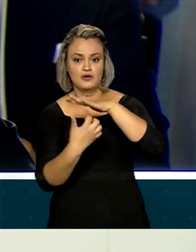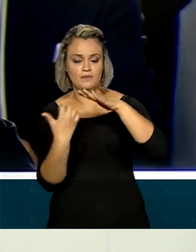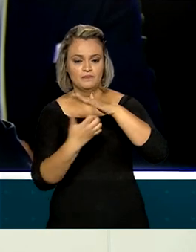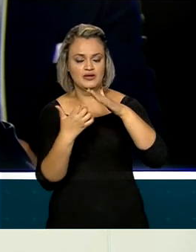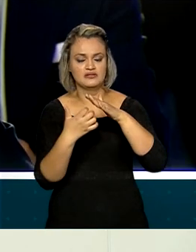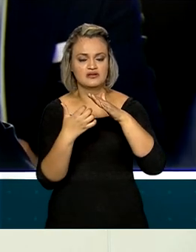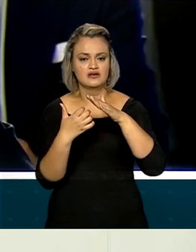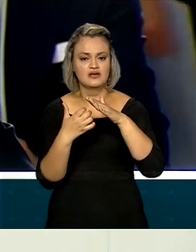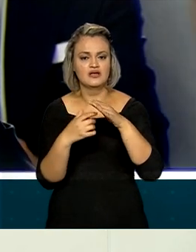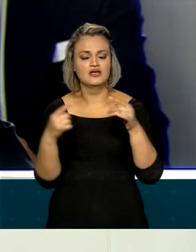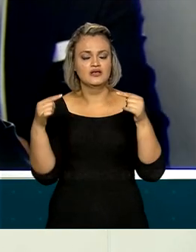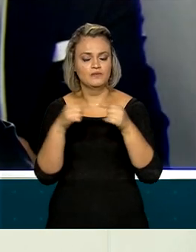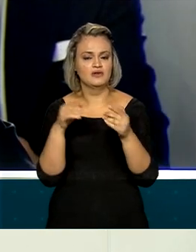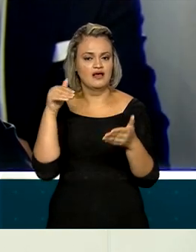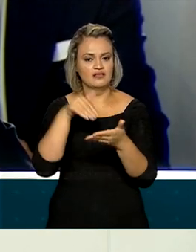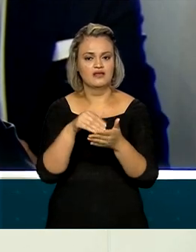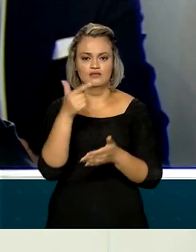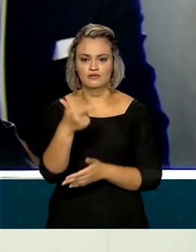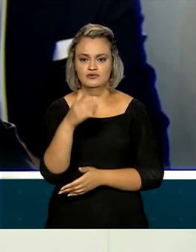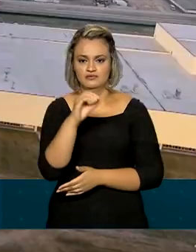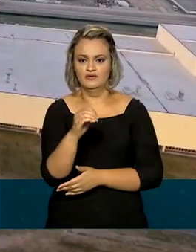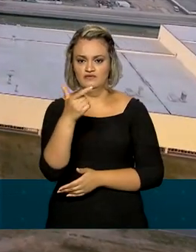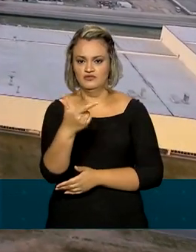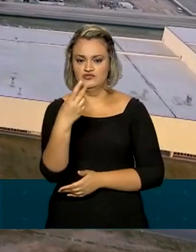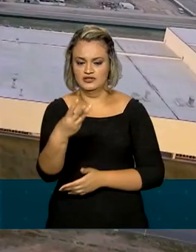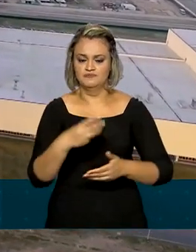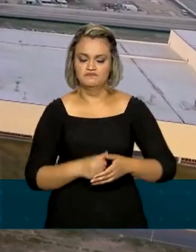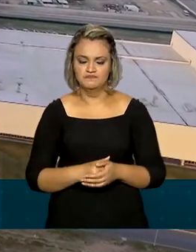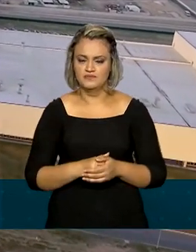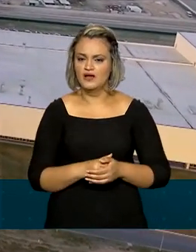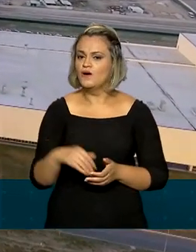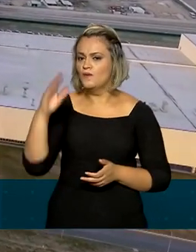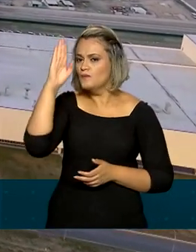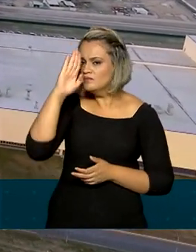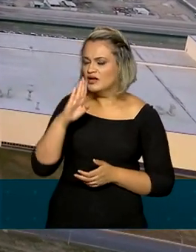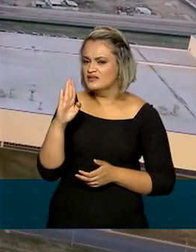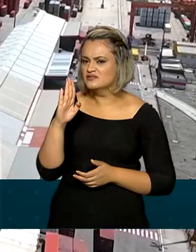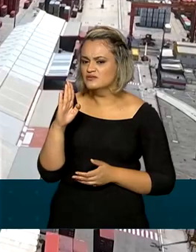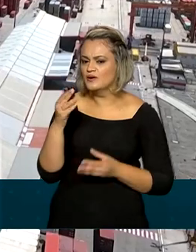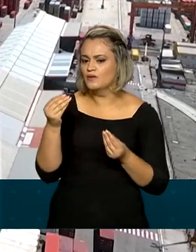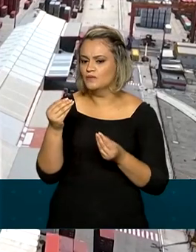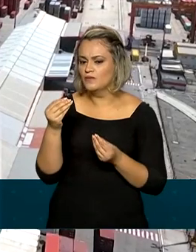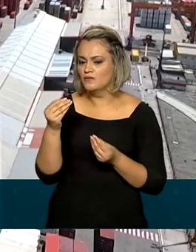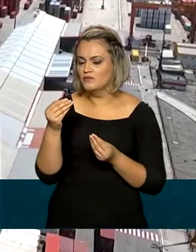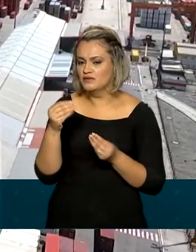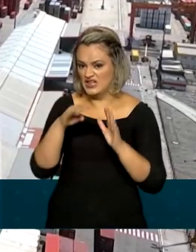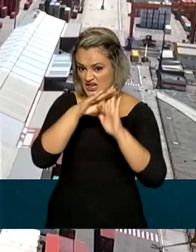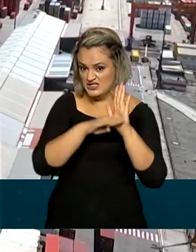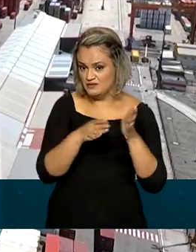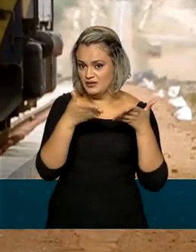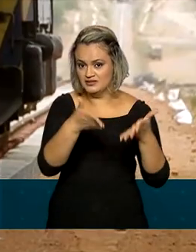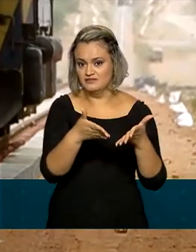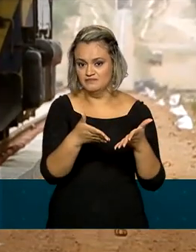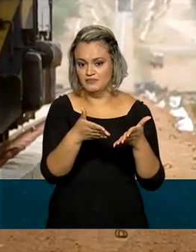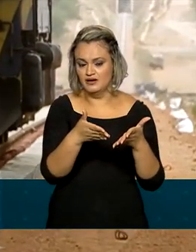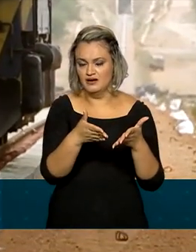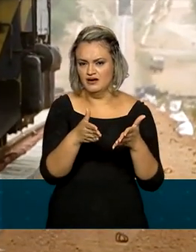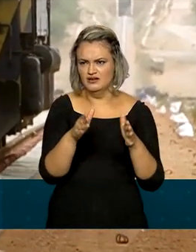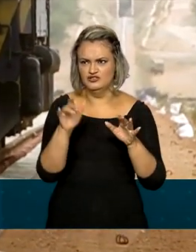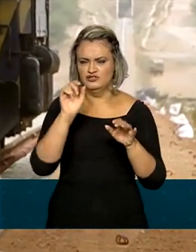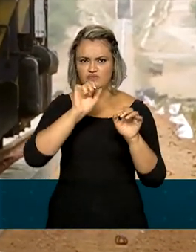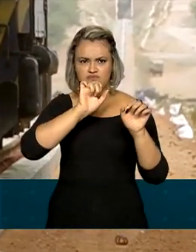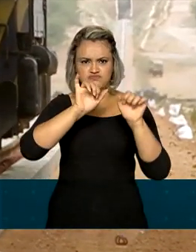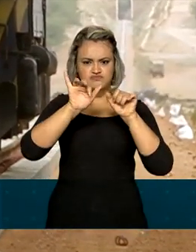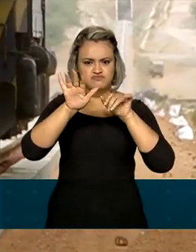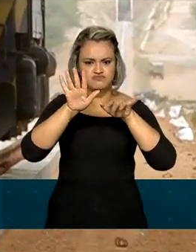a ser implementada até 2023. O Brasil nem de longe aparece na lista dos maiores emissores